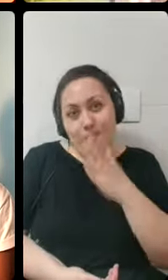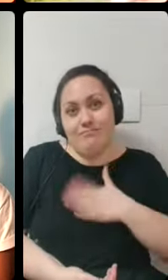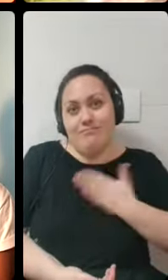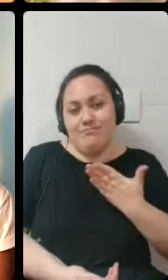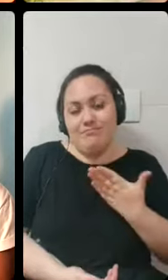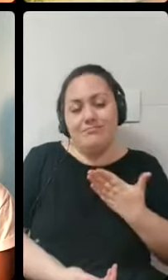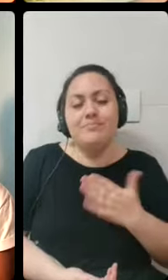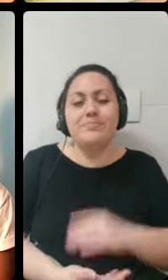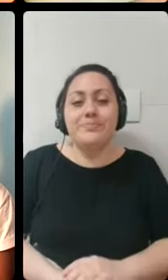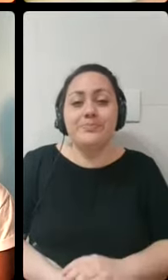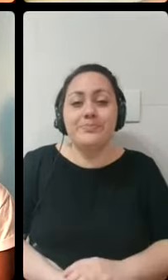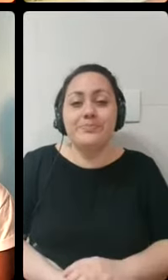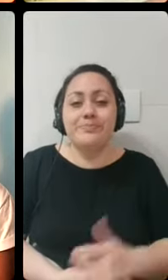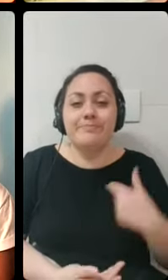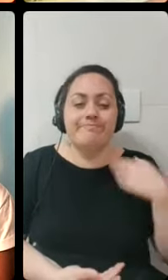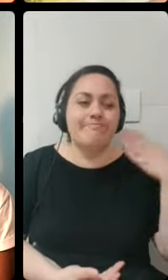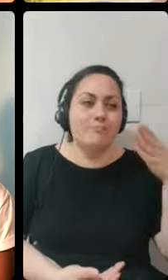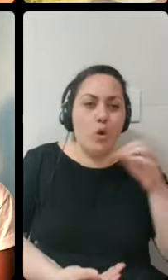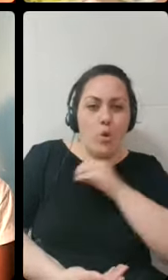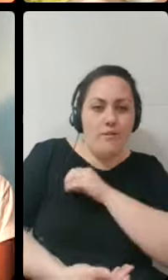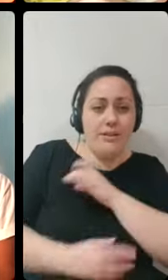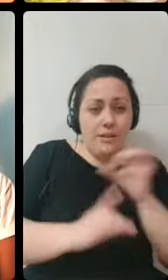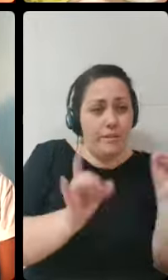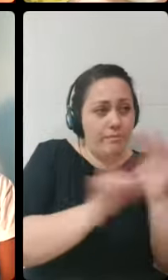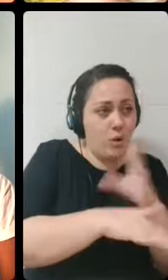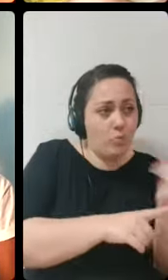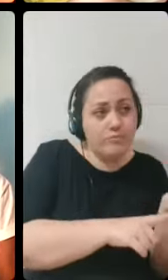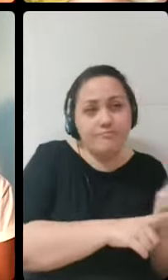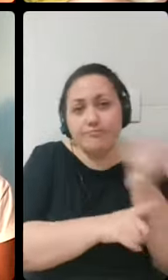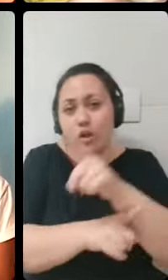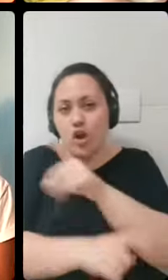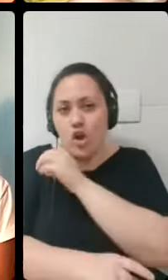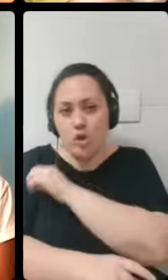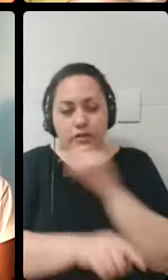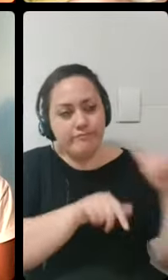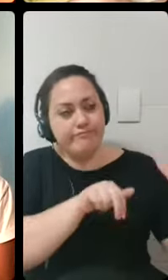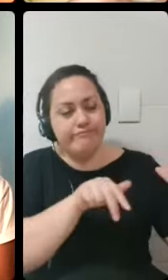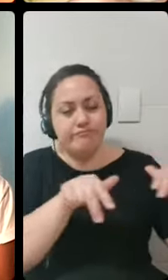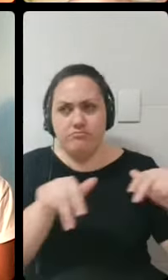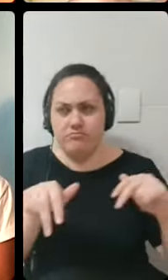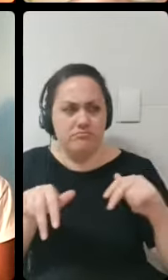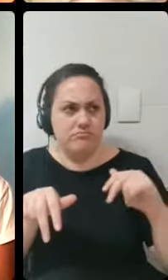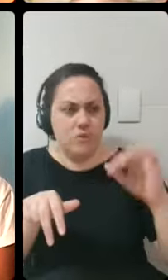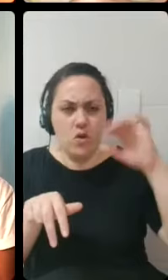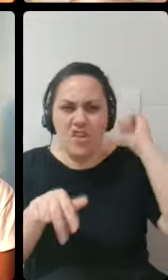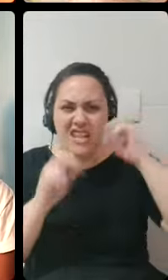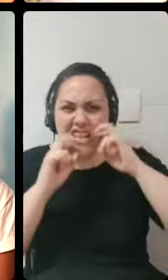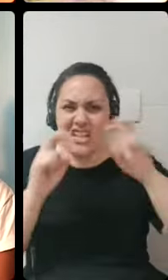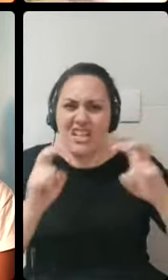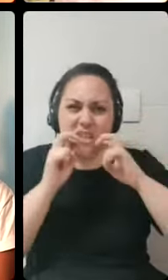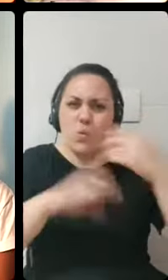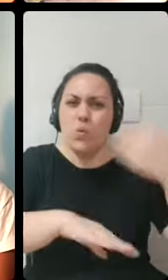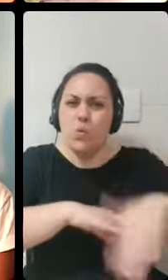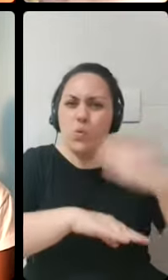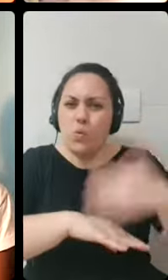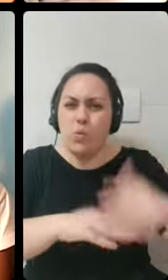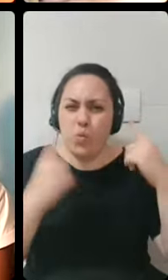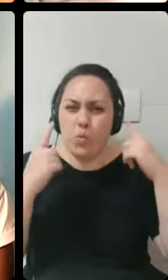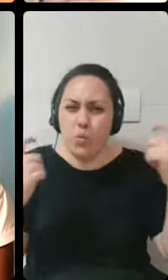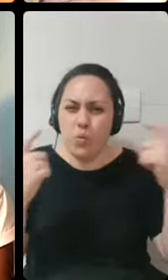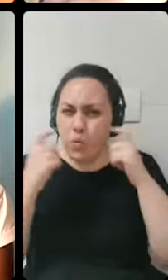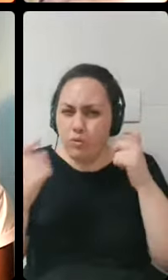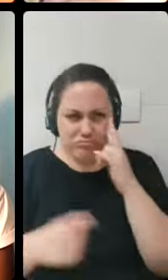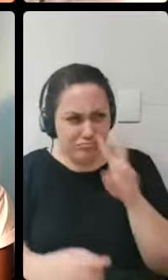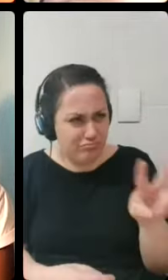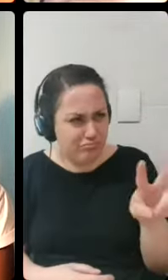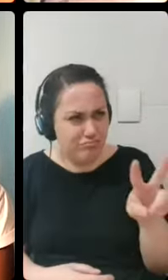de uma oficina, indo para outra, e aí a gente começou a escutar uma gritaria no meio da rua. E quando a gente viu, era um